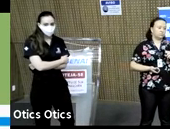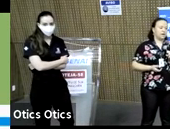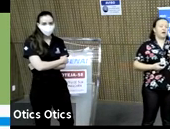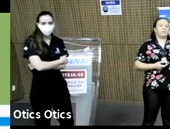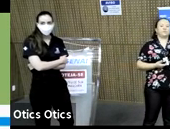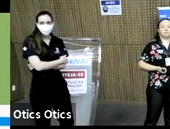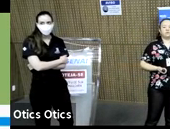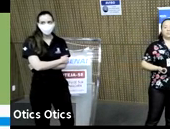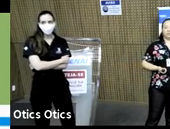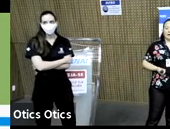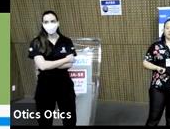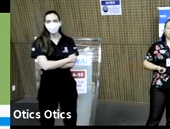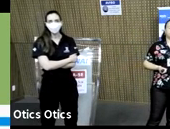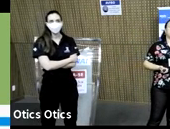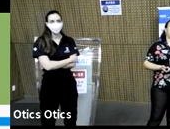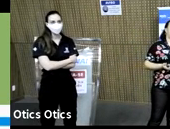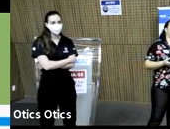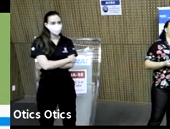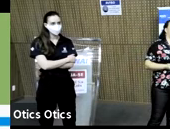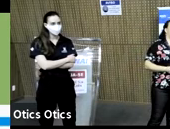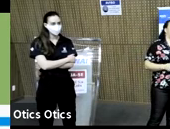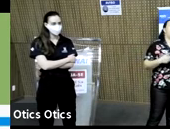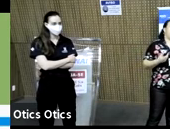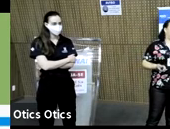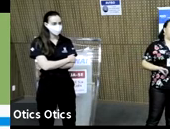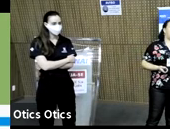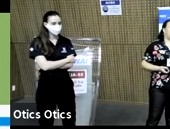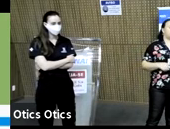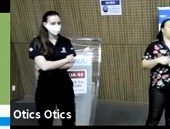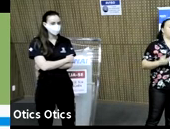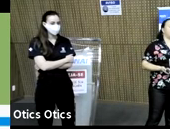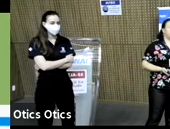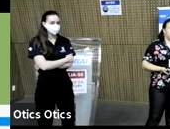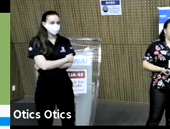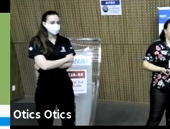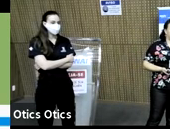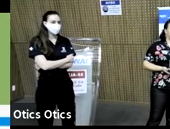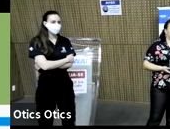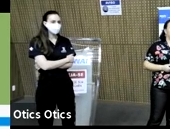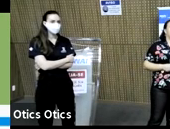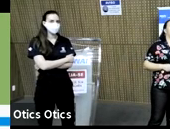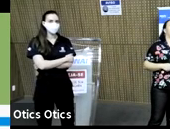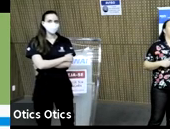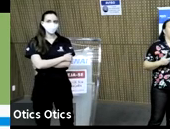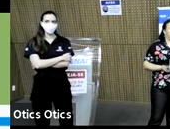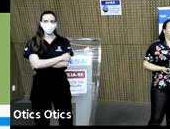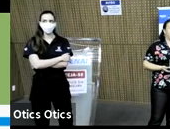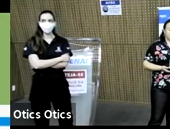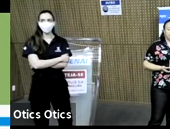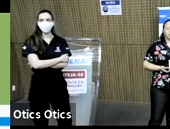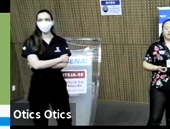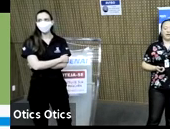do SUS. É um procedimento demorado. Às vezes a mãe, a família chega com 5, 6 cartões do SUS, então